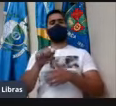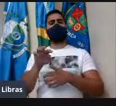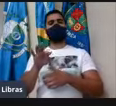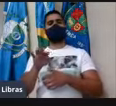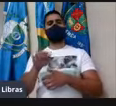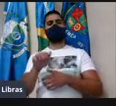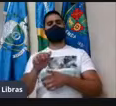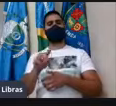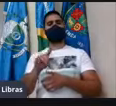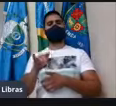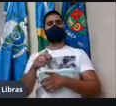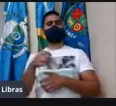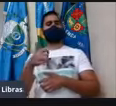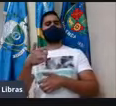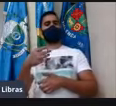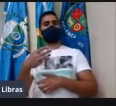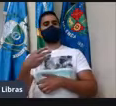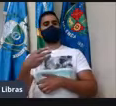dia